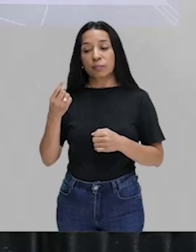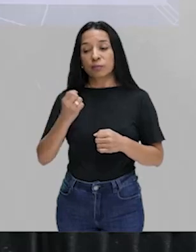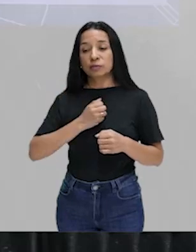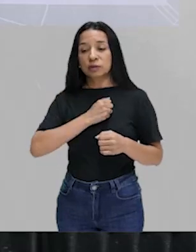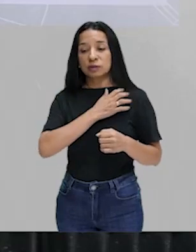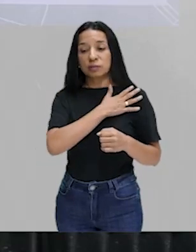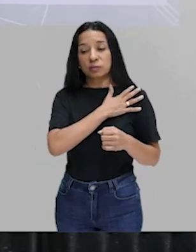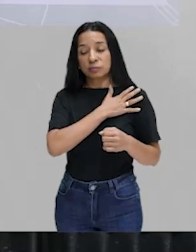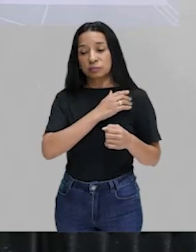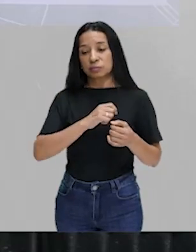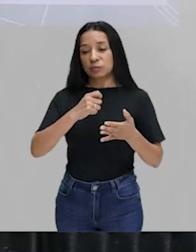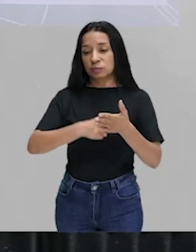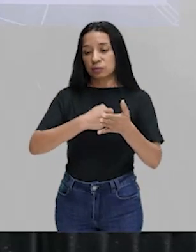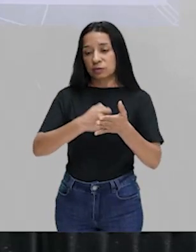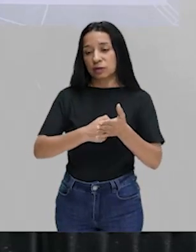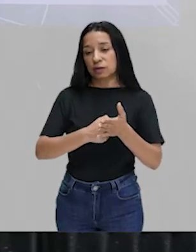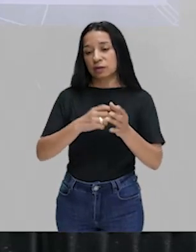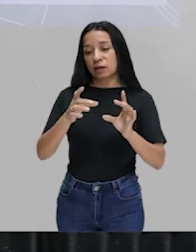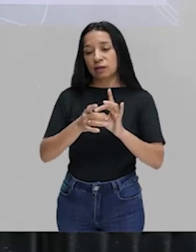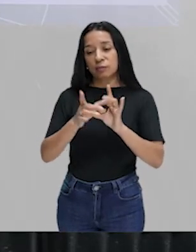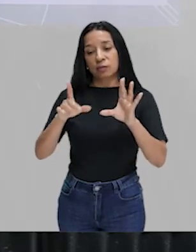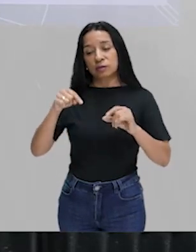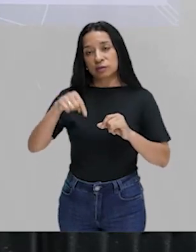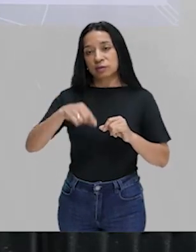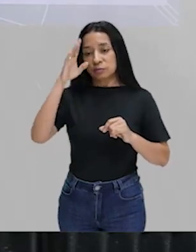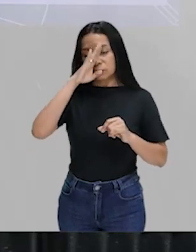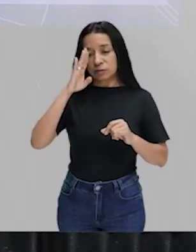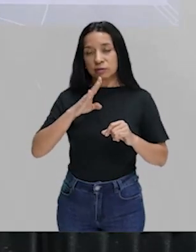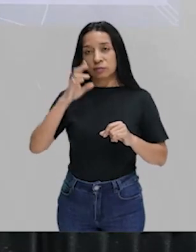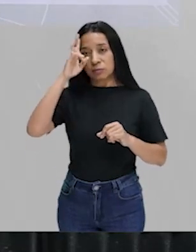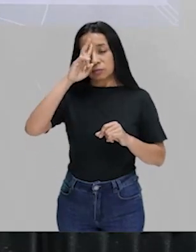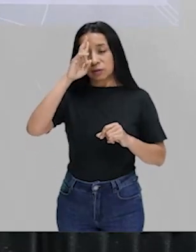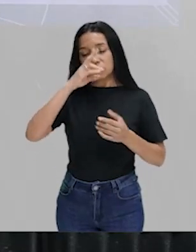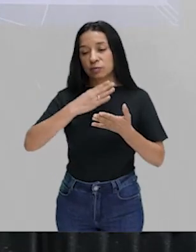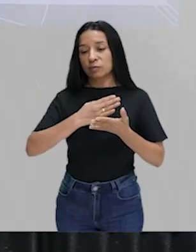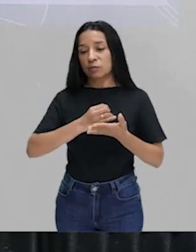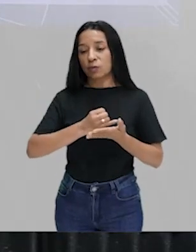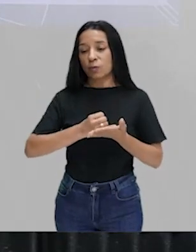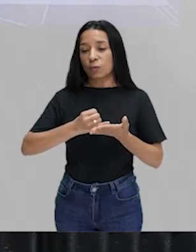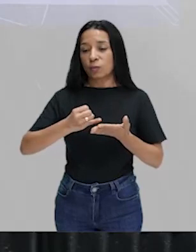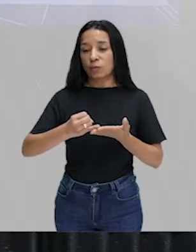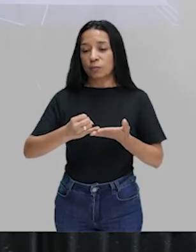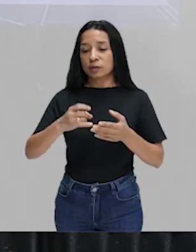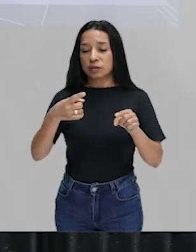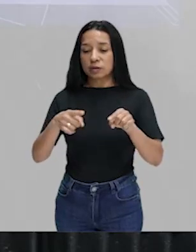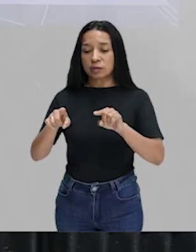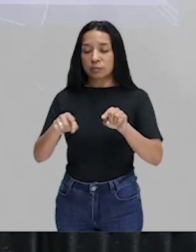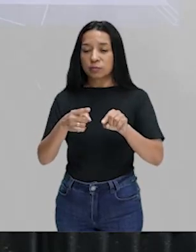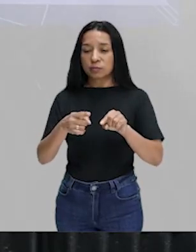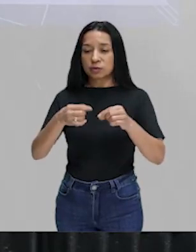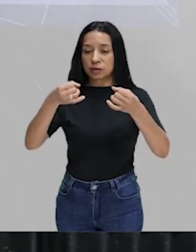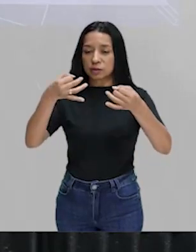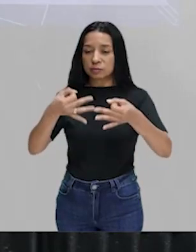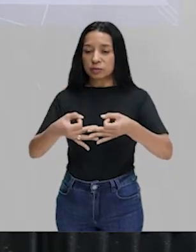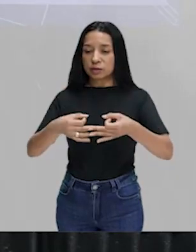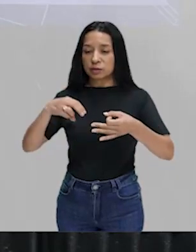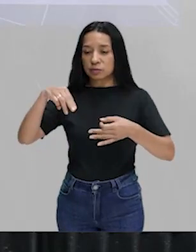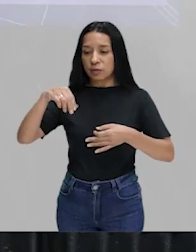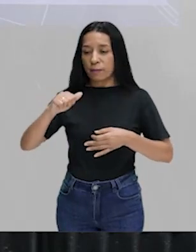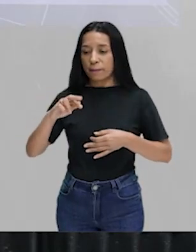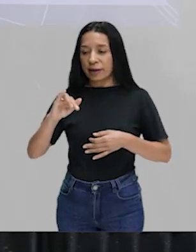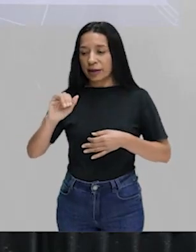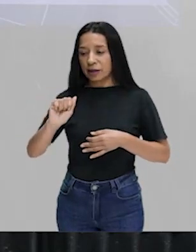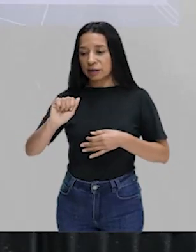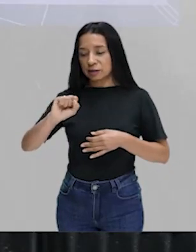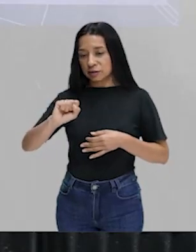a democracia no Brasil. Vocês lembram que eu iniciei essa música falando de Marias e